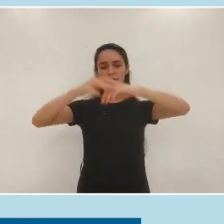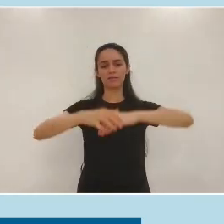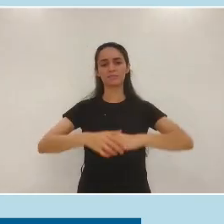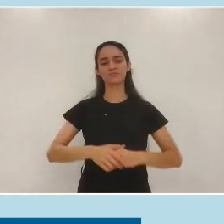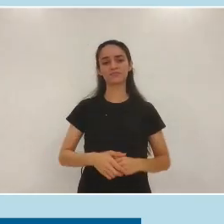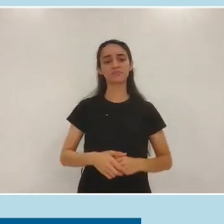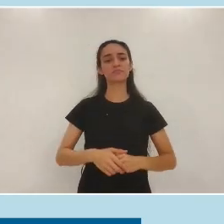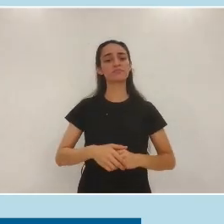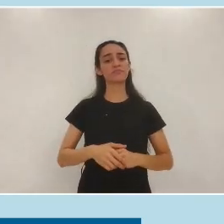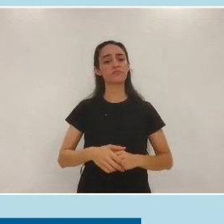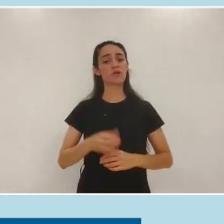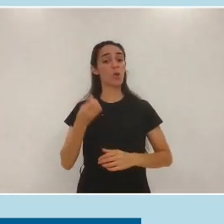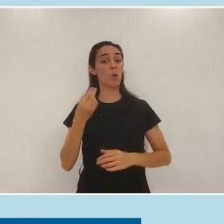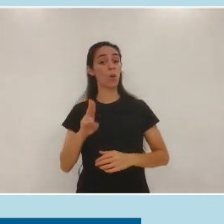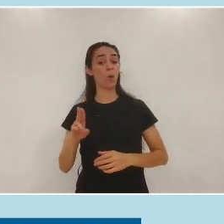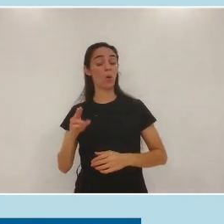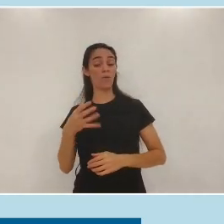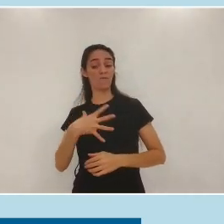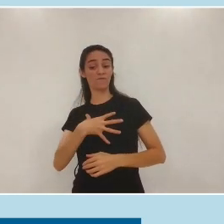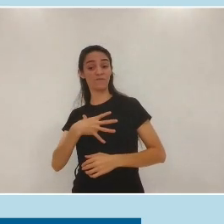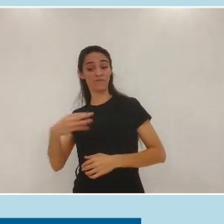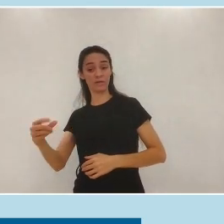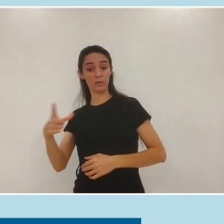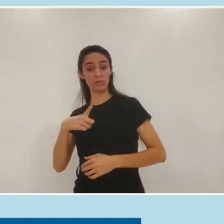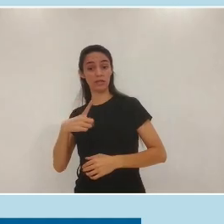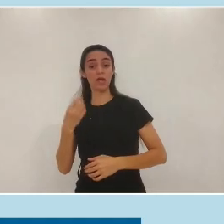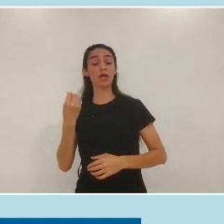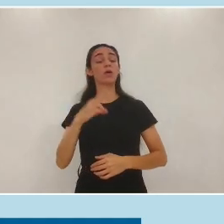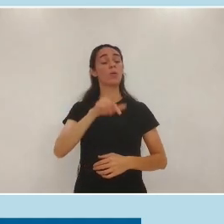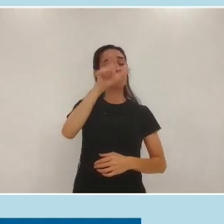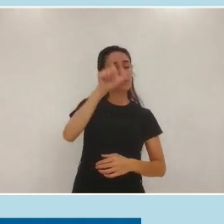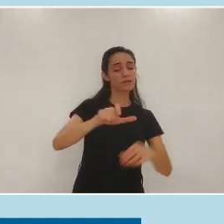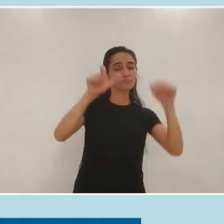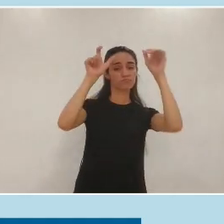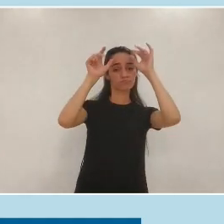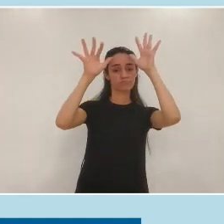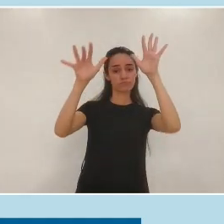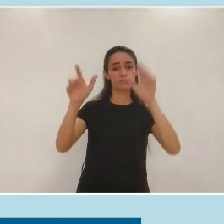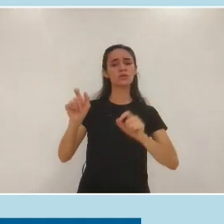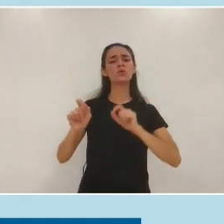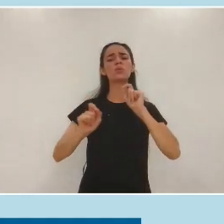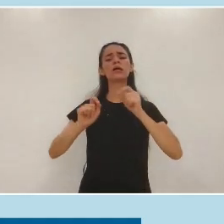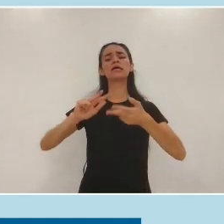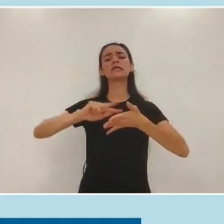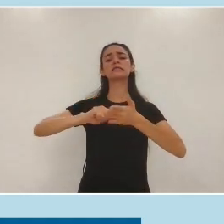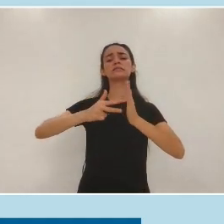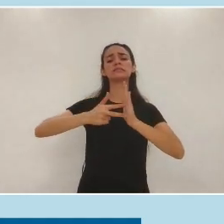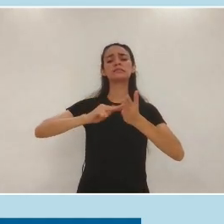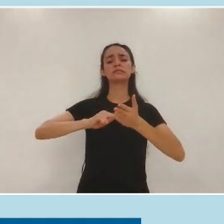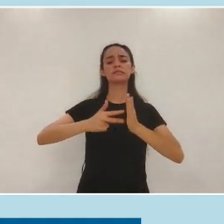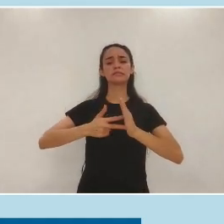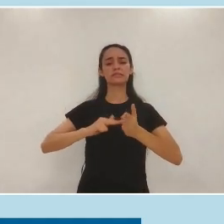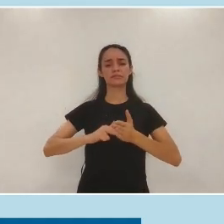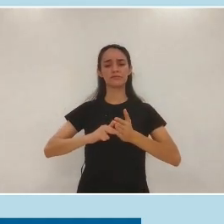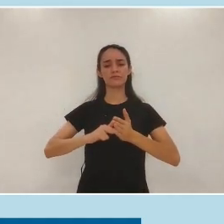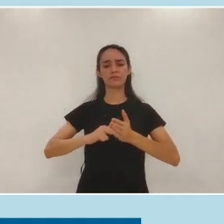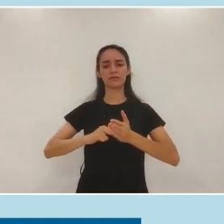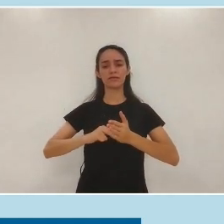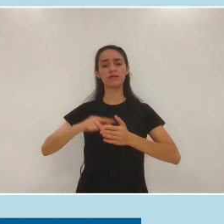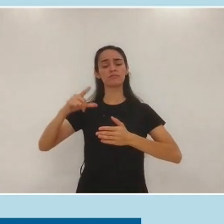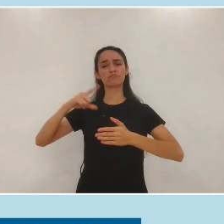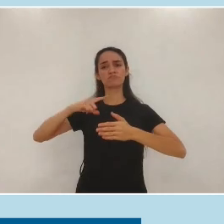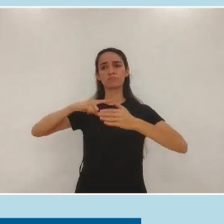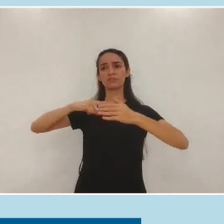são pessoas dentro do espectro. O espectro autista, ele é o resultado de alterações funcionais físicas cerebrais e